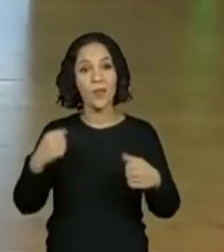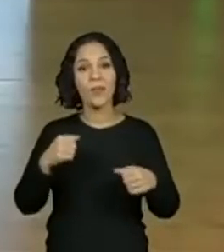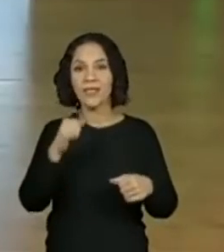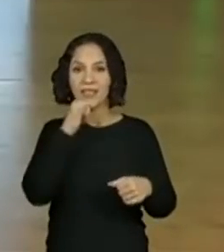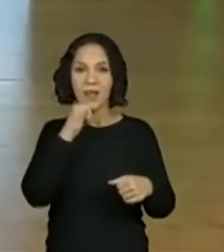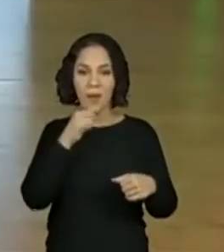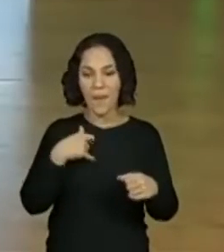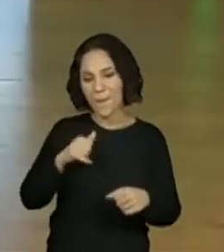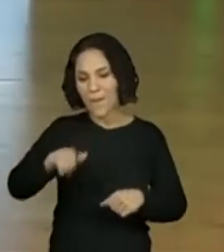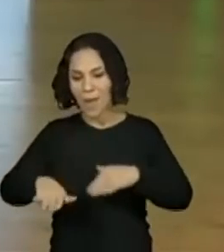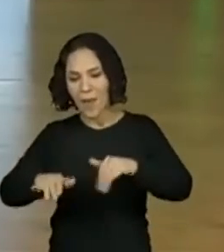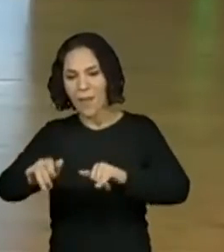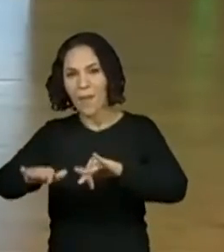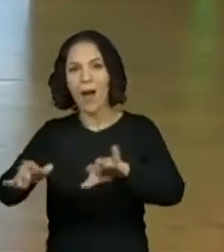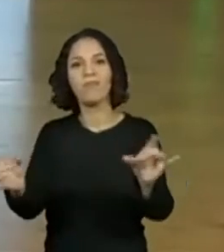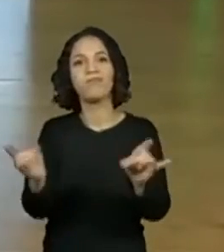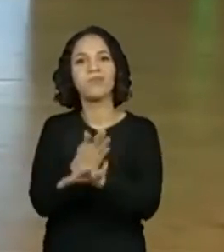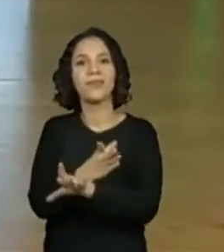do tapete.